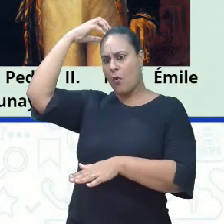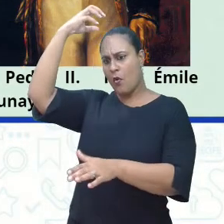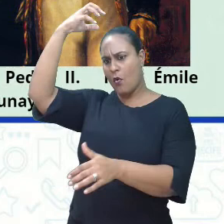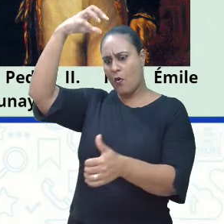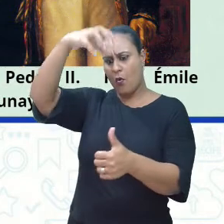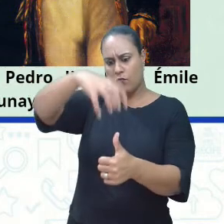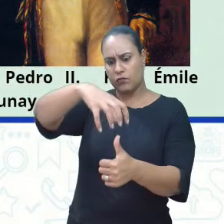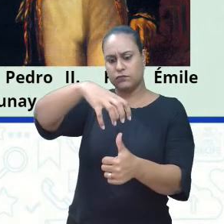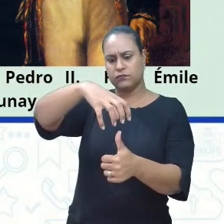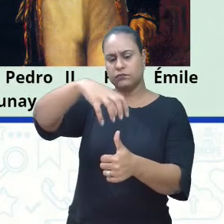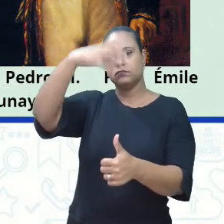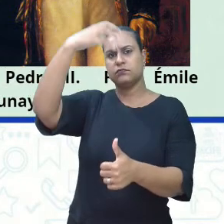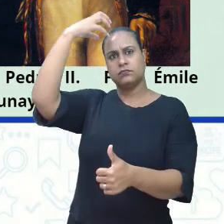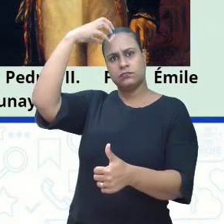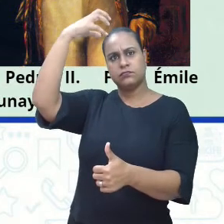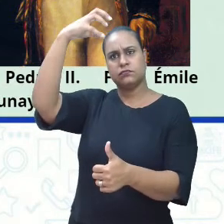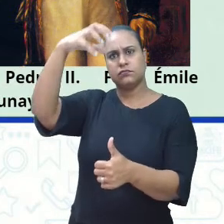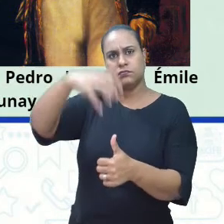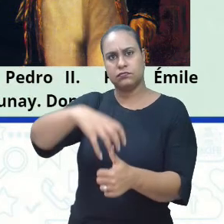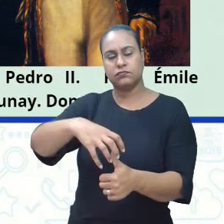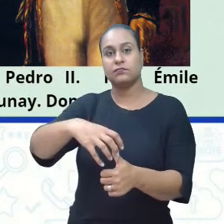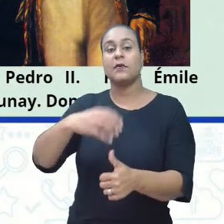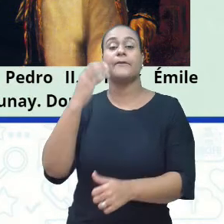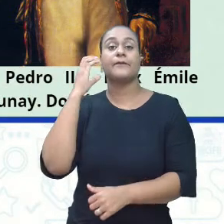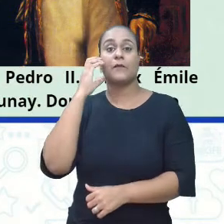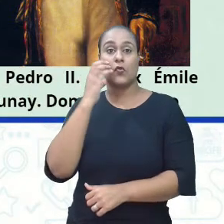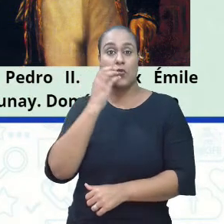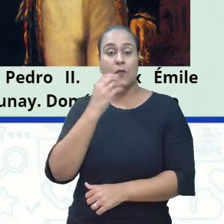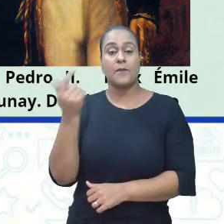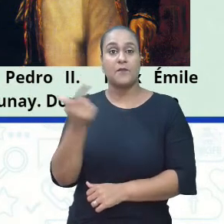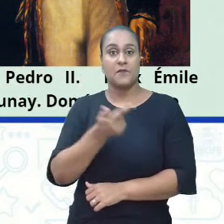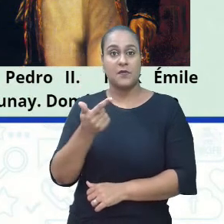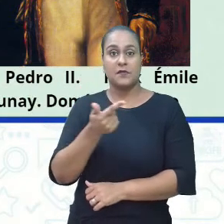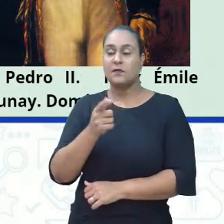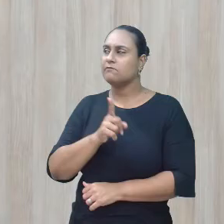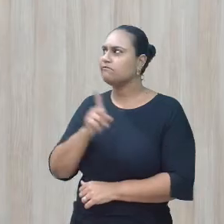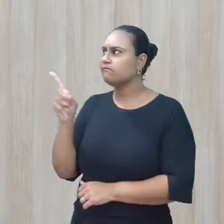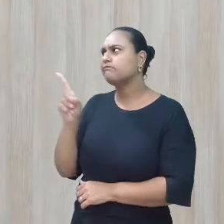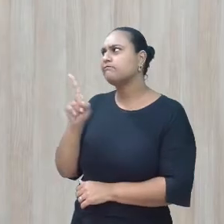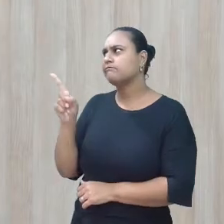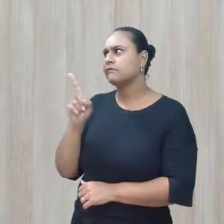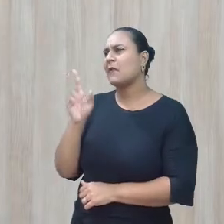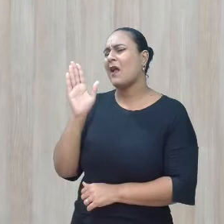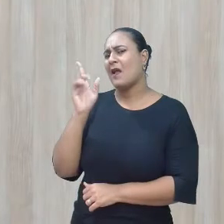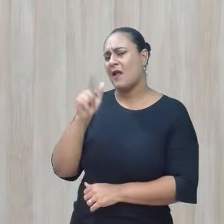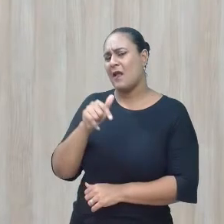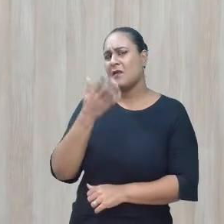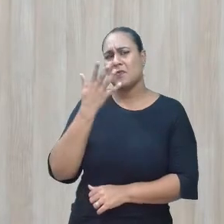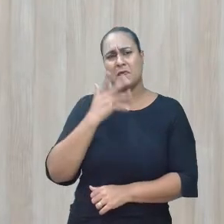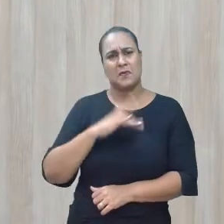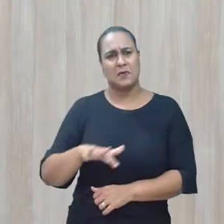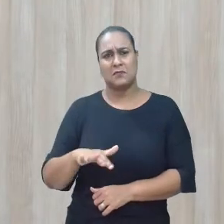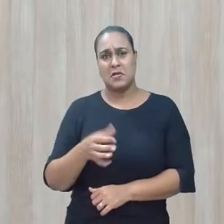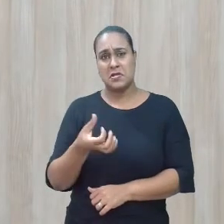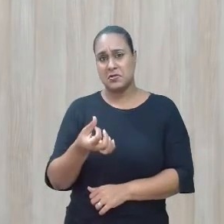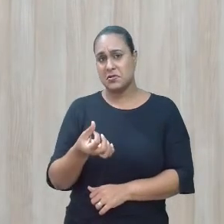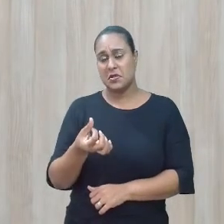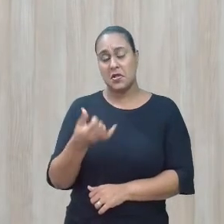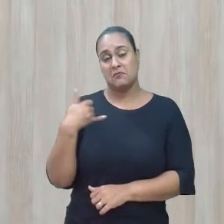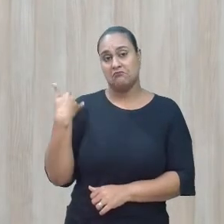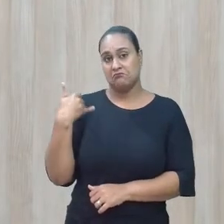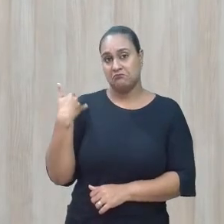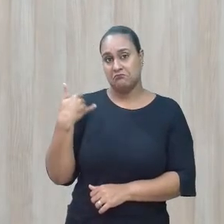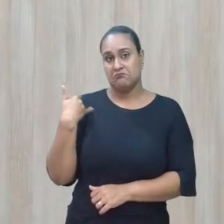que era criança, vai se tornar o Dom Pedro II, né? O segundo rei do Brasil, mas ainda era uma criança, não tem nem 6 anos ainda. Né?